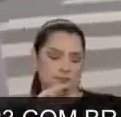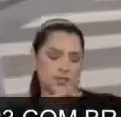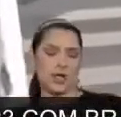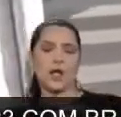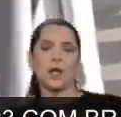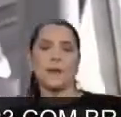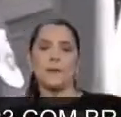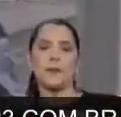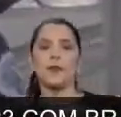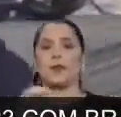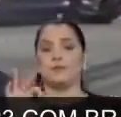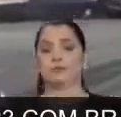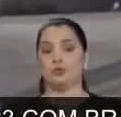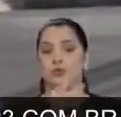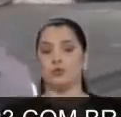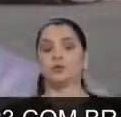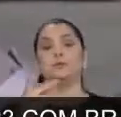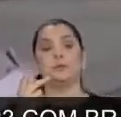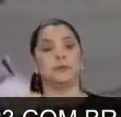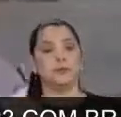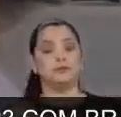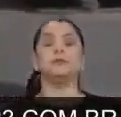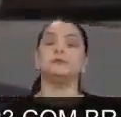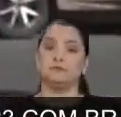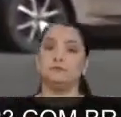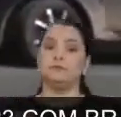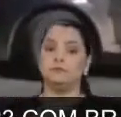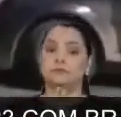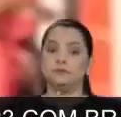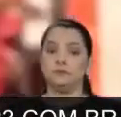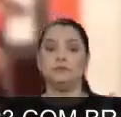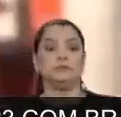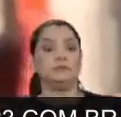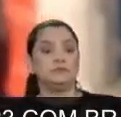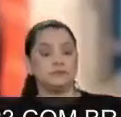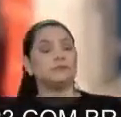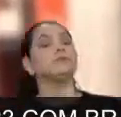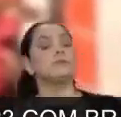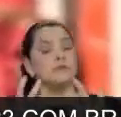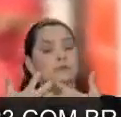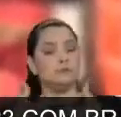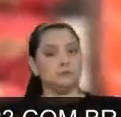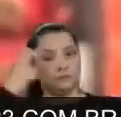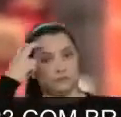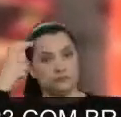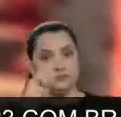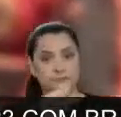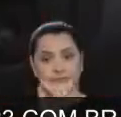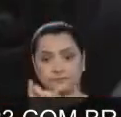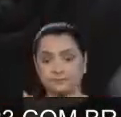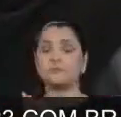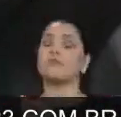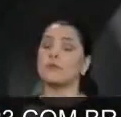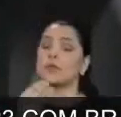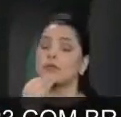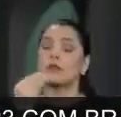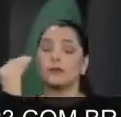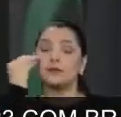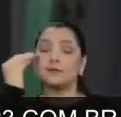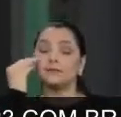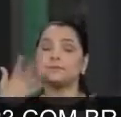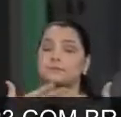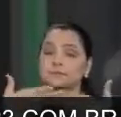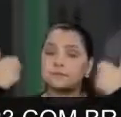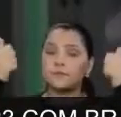câmeras corporais pela Polícia Militar. Os pesquisadores também vão criar ferramentas de inteligência artificial para aprimorar o trabalho